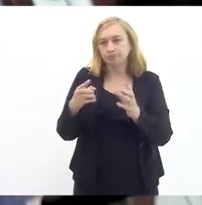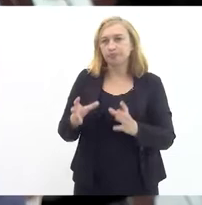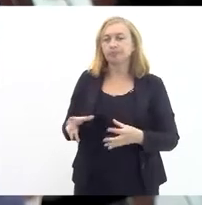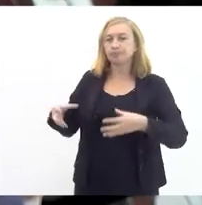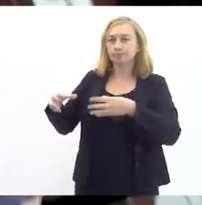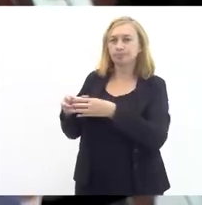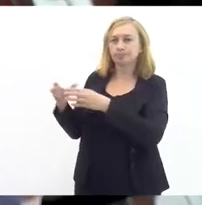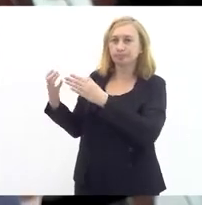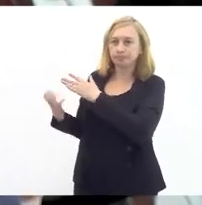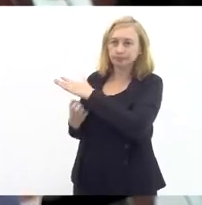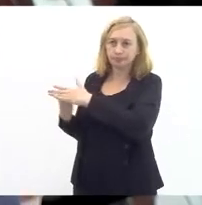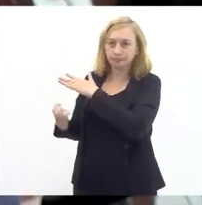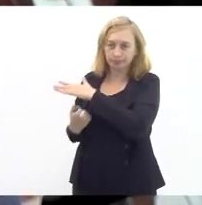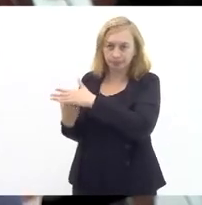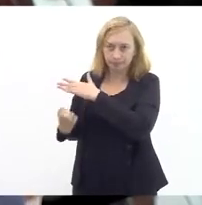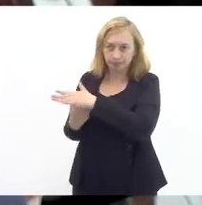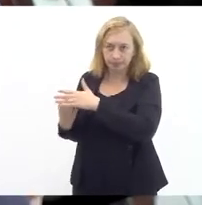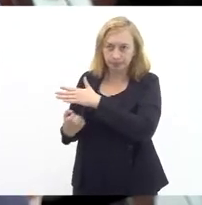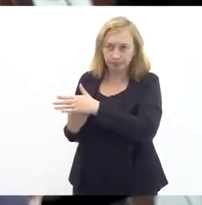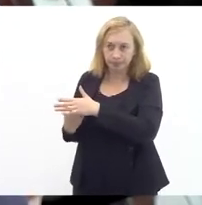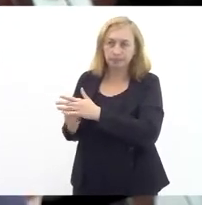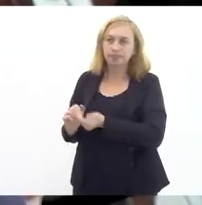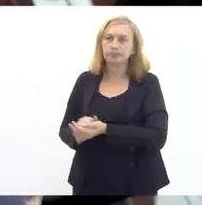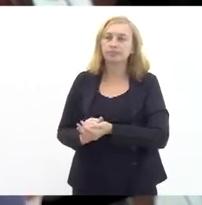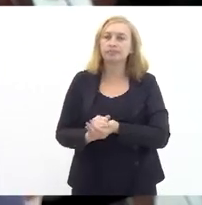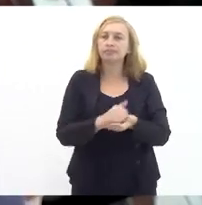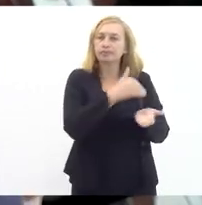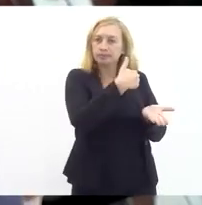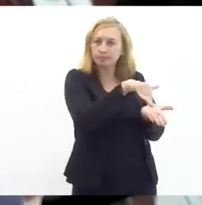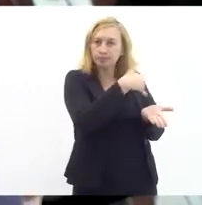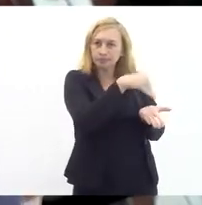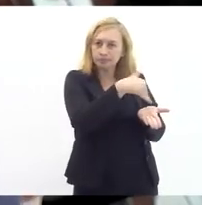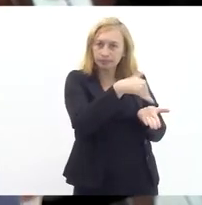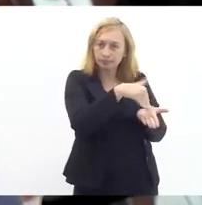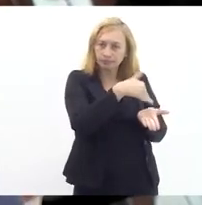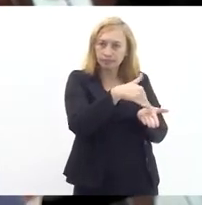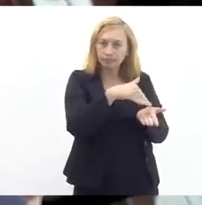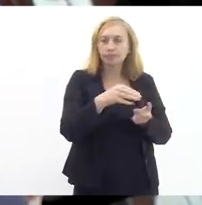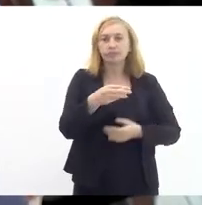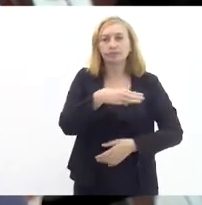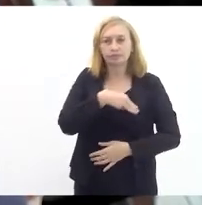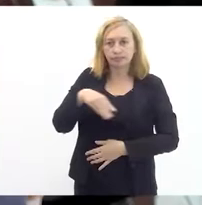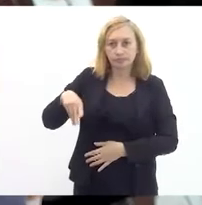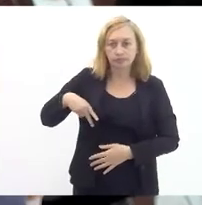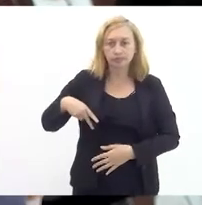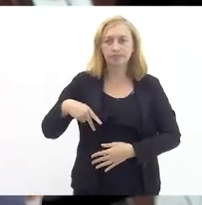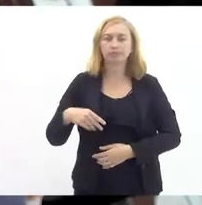concessionária, a secretaria concedente, o poder concedente e o Ministério Público.